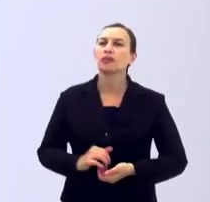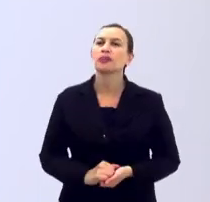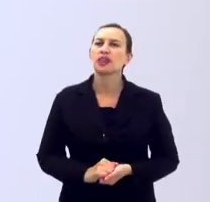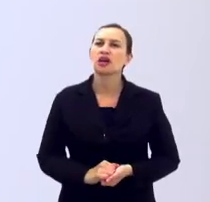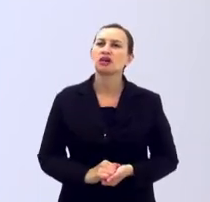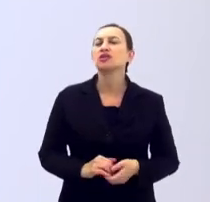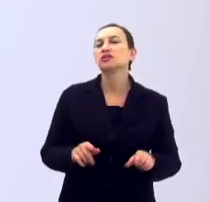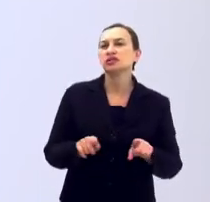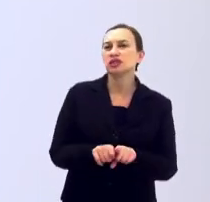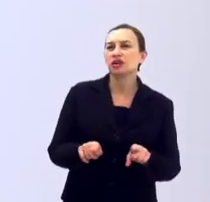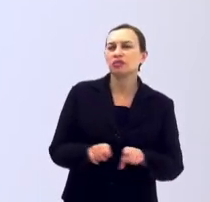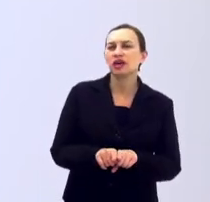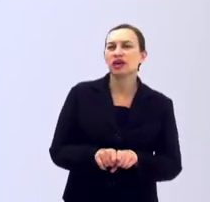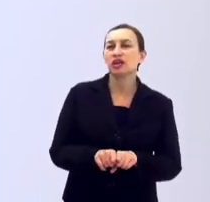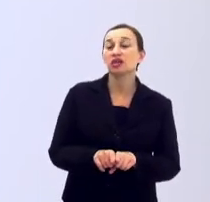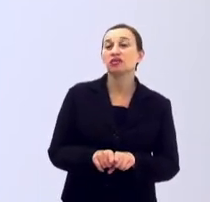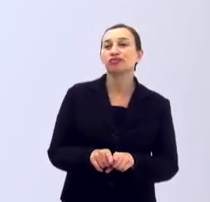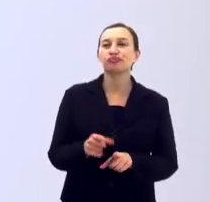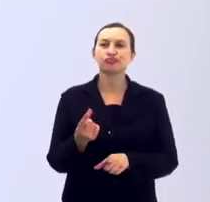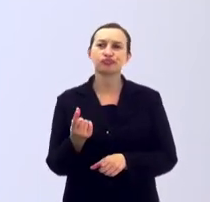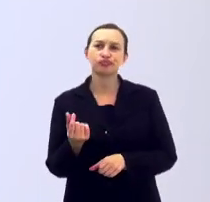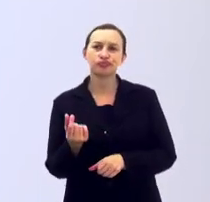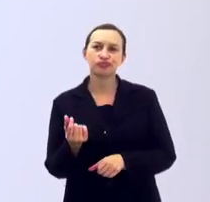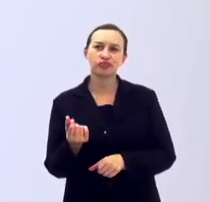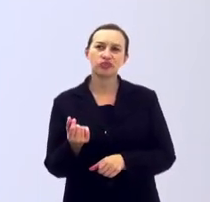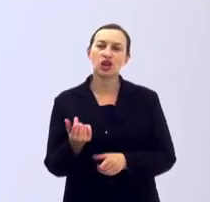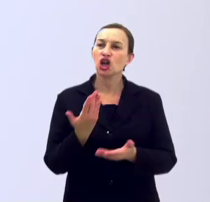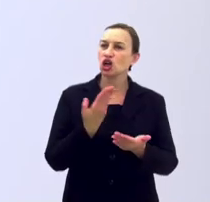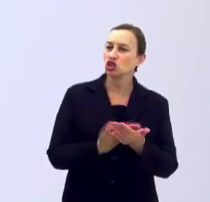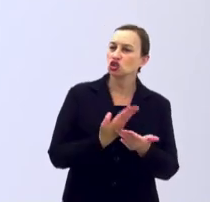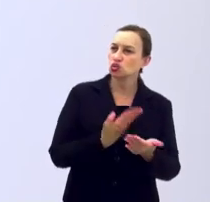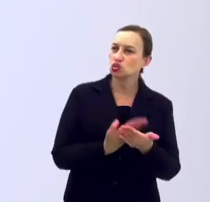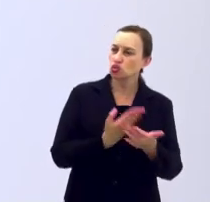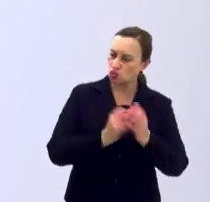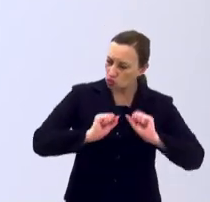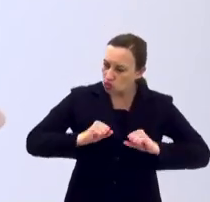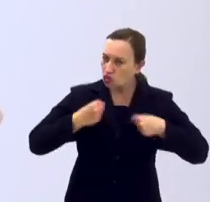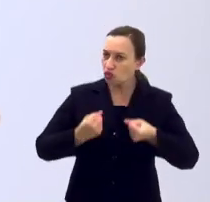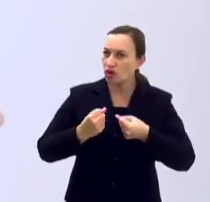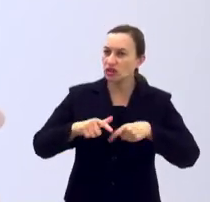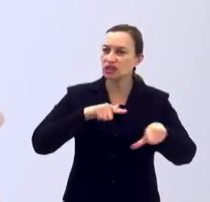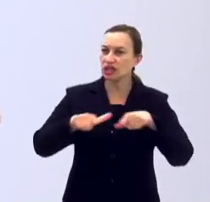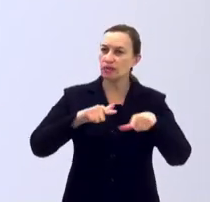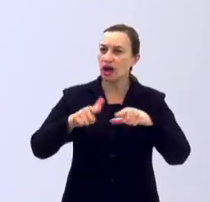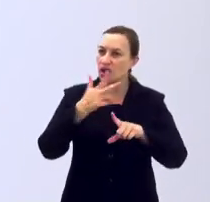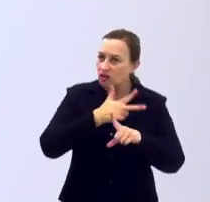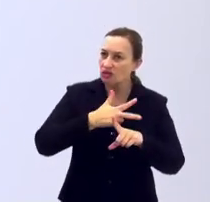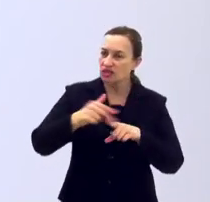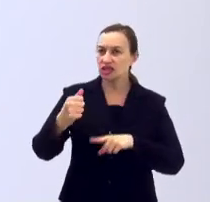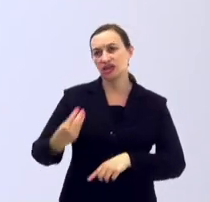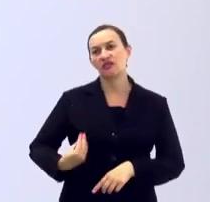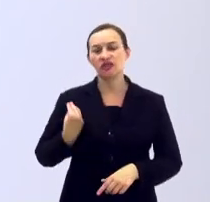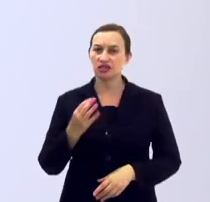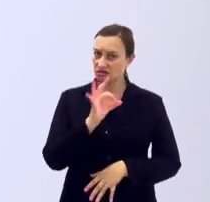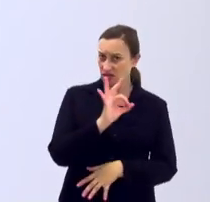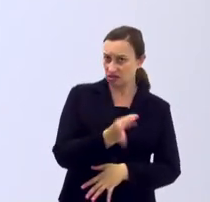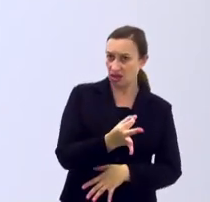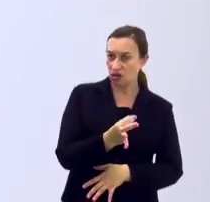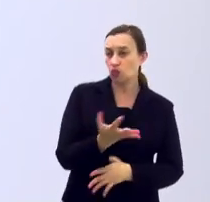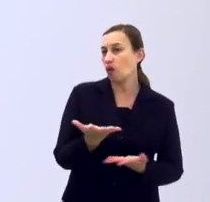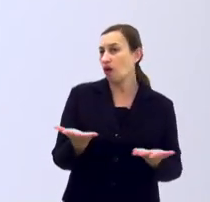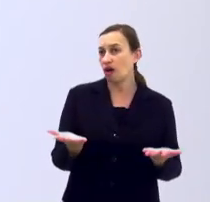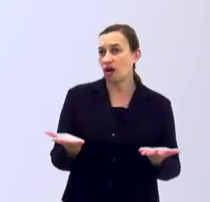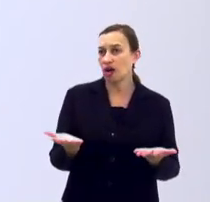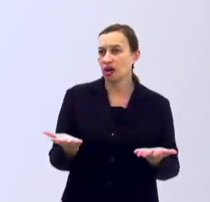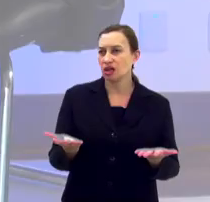uma questão da situação econômica e financeira. Eles progridem, estudam, se esforçam, trabalham, vencem na vida. Claro.